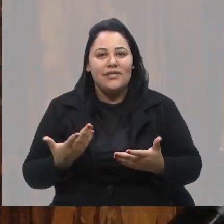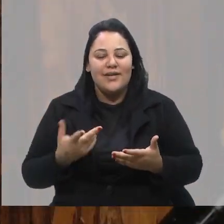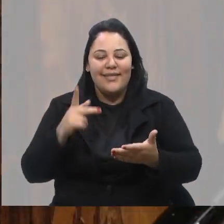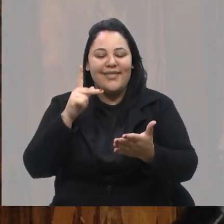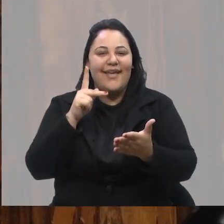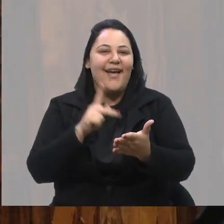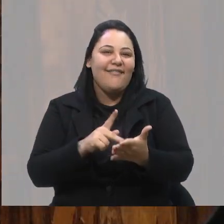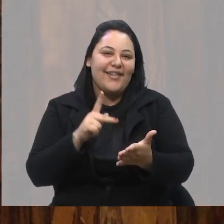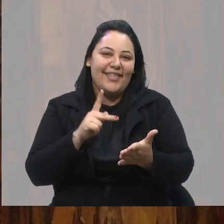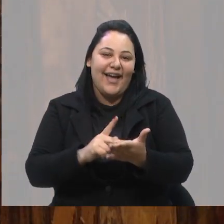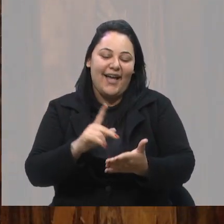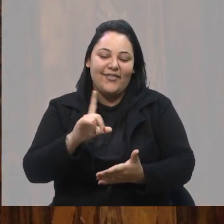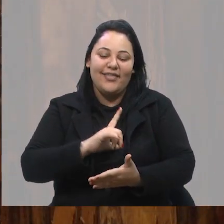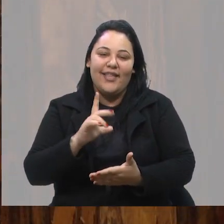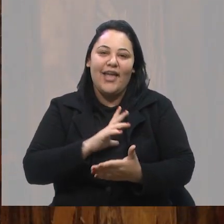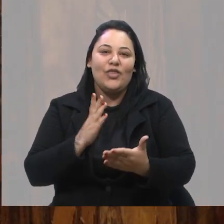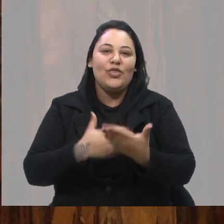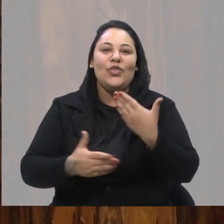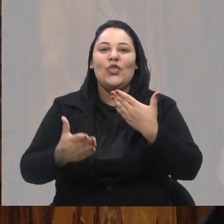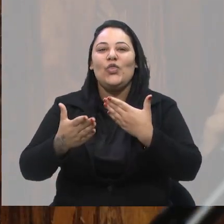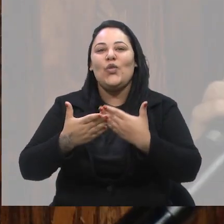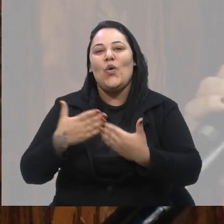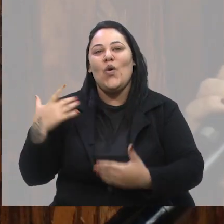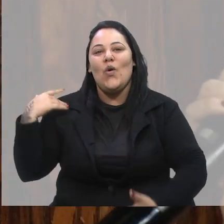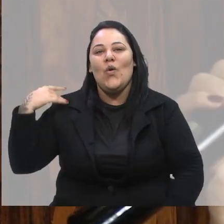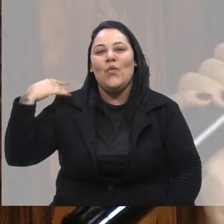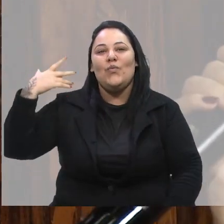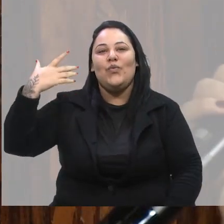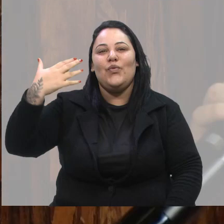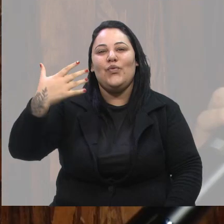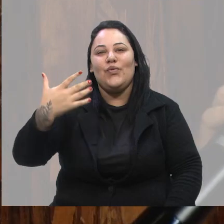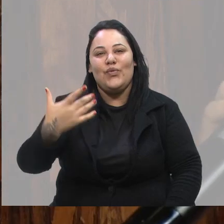uma história através disso, que eu concorro